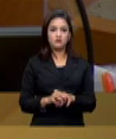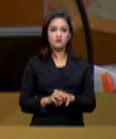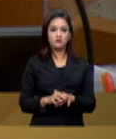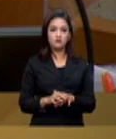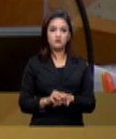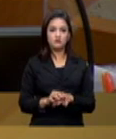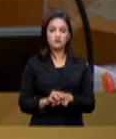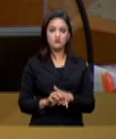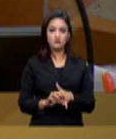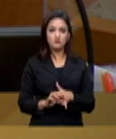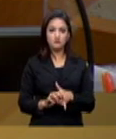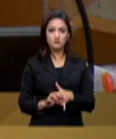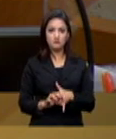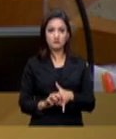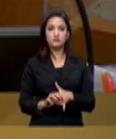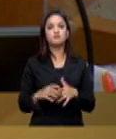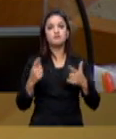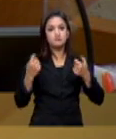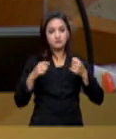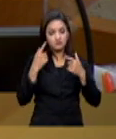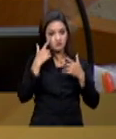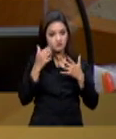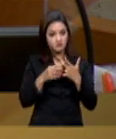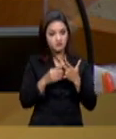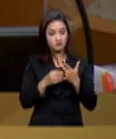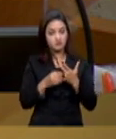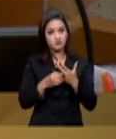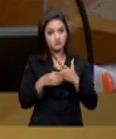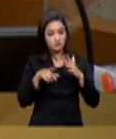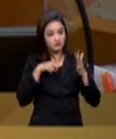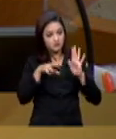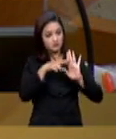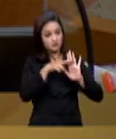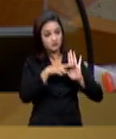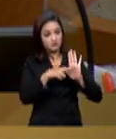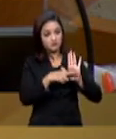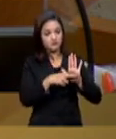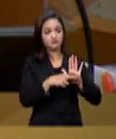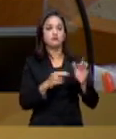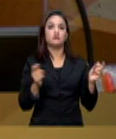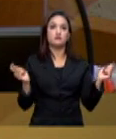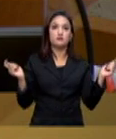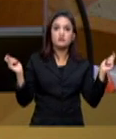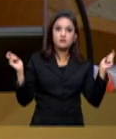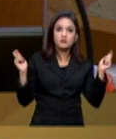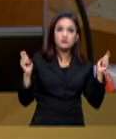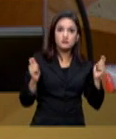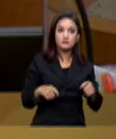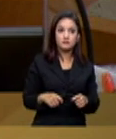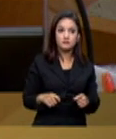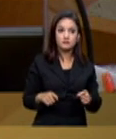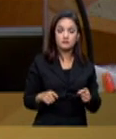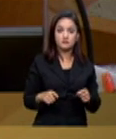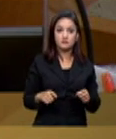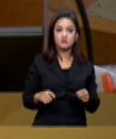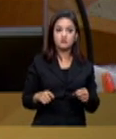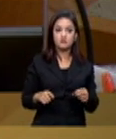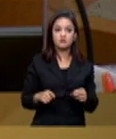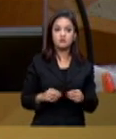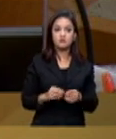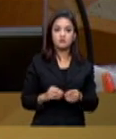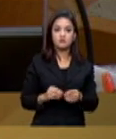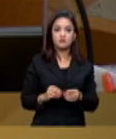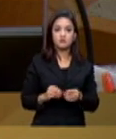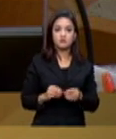normas de organização e procedimento. Você precisa de ter regras que permita, de alguma forma,